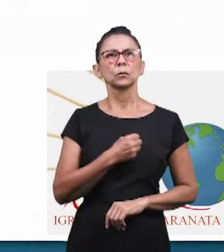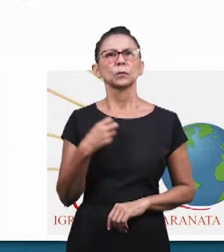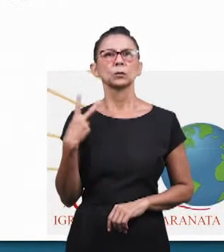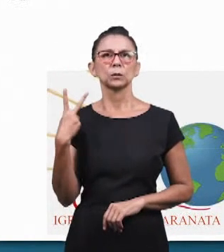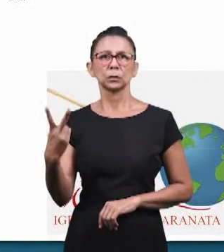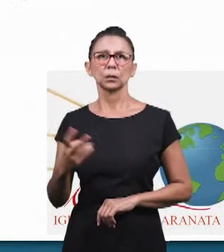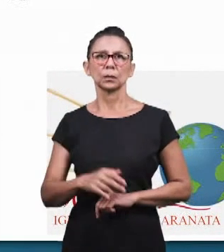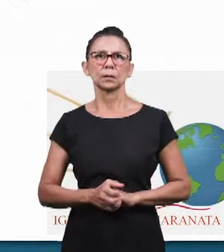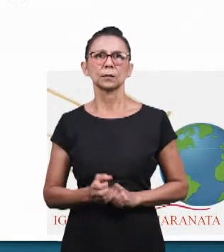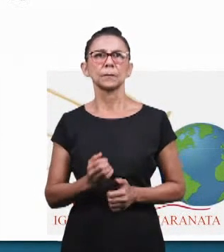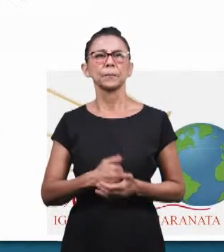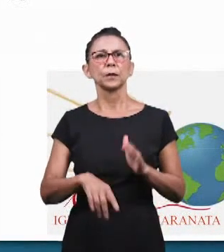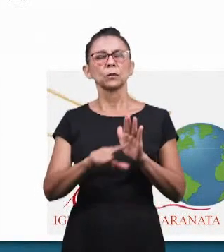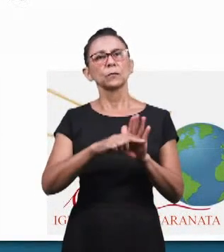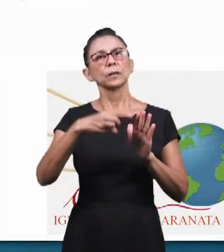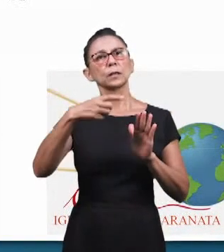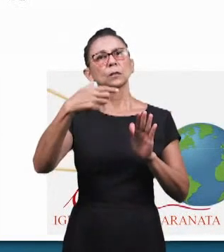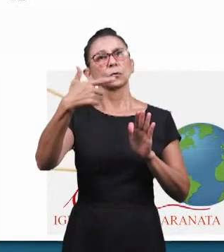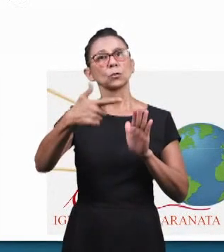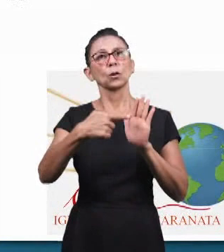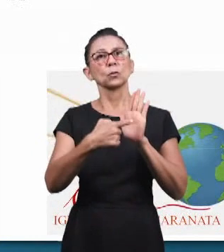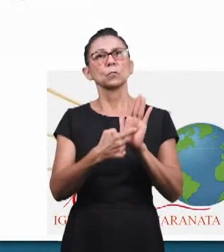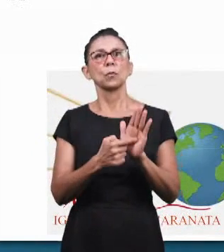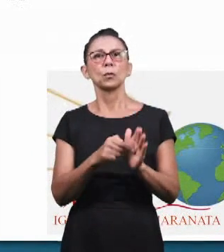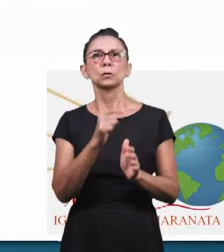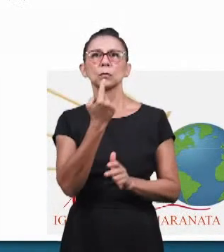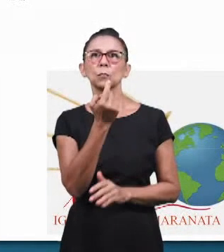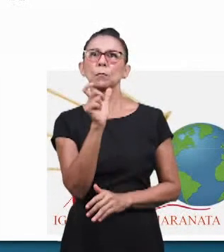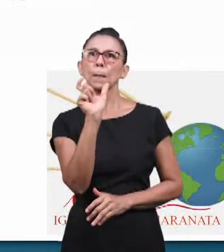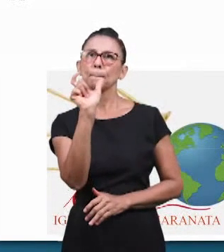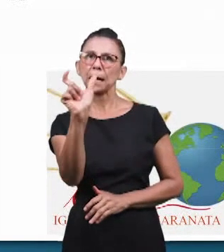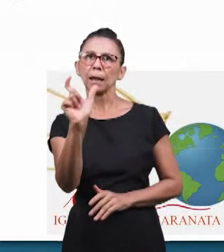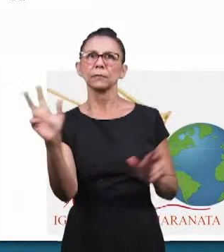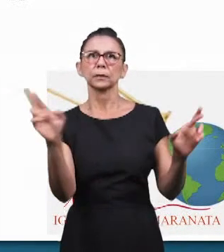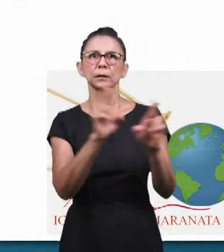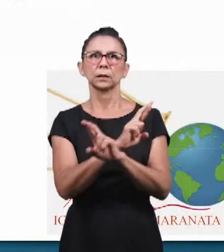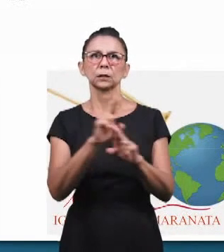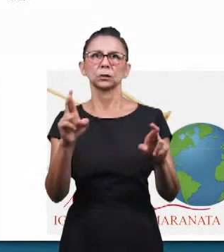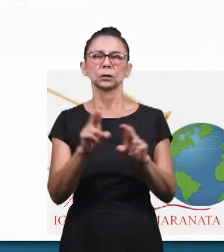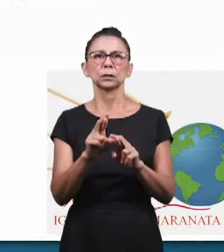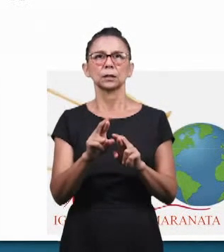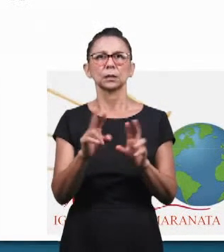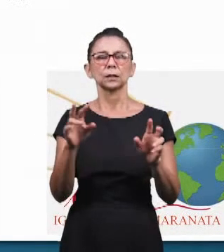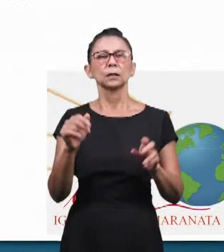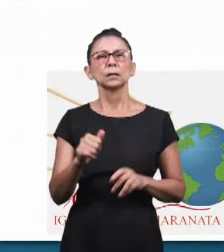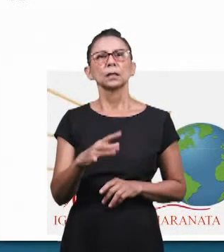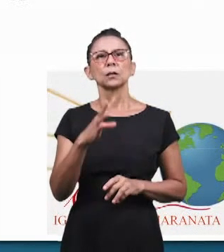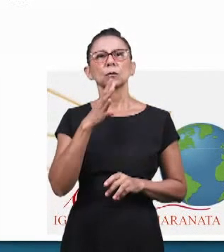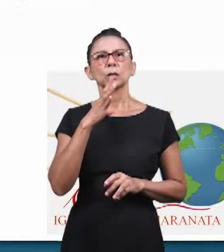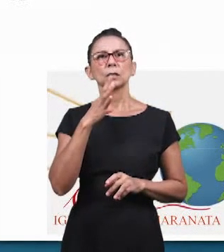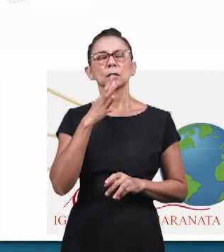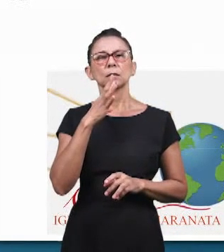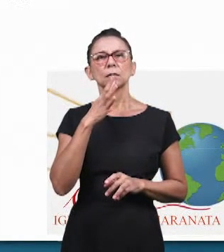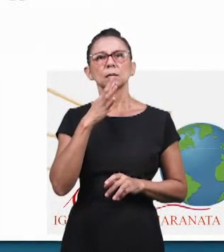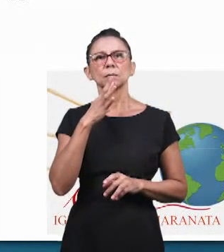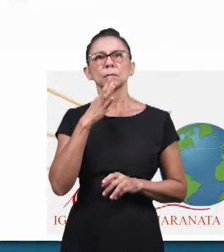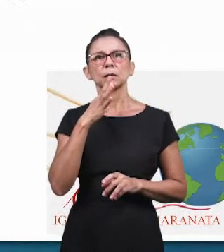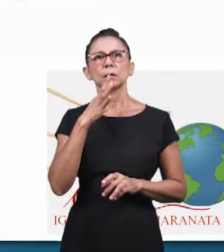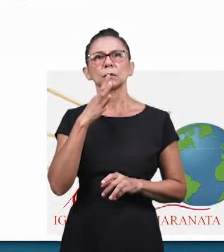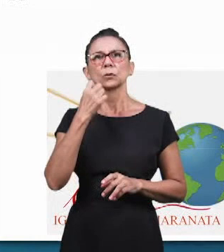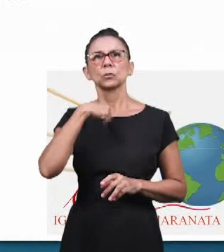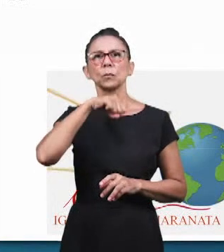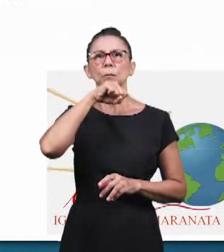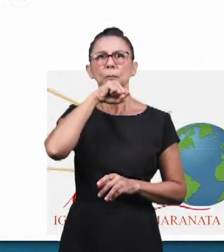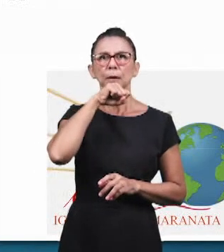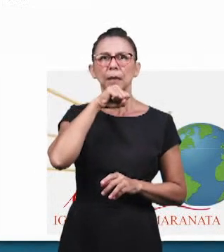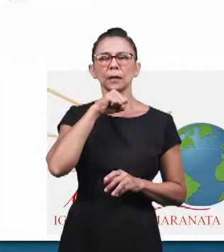implícita relacionada à presciência e eleição do Pai no projeto de salvação. A letra A